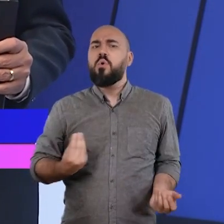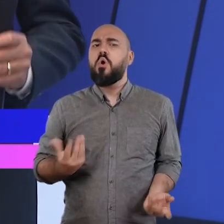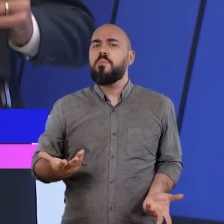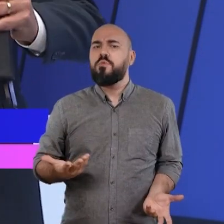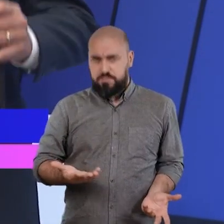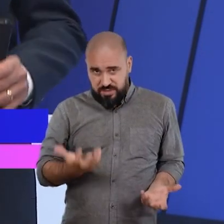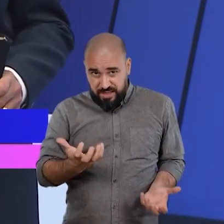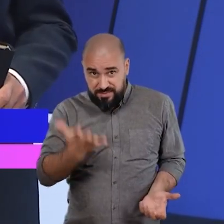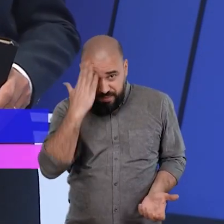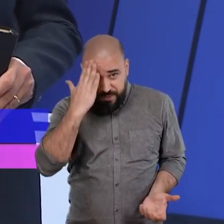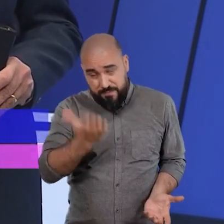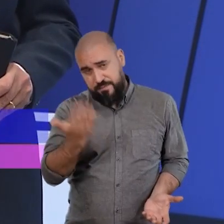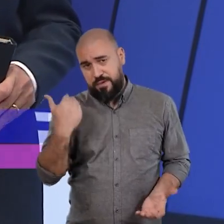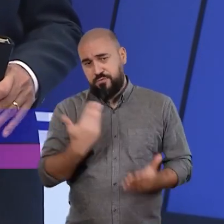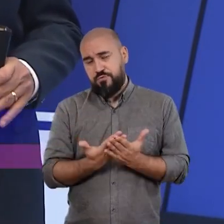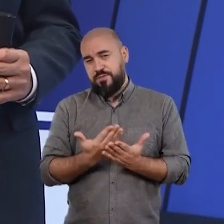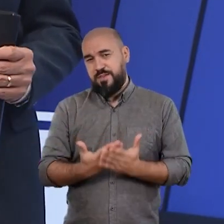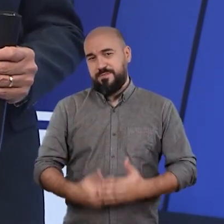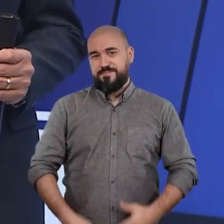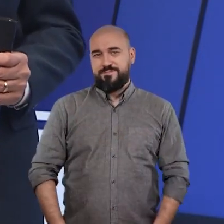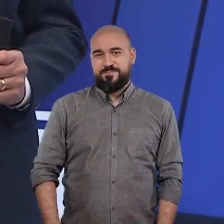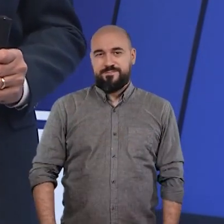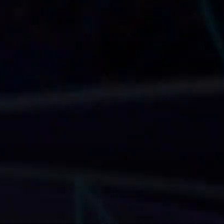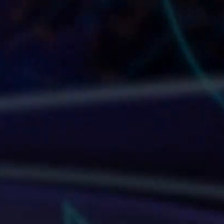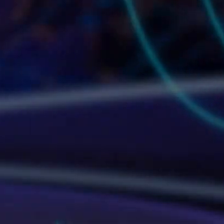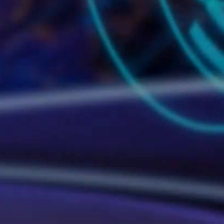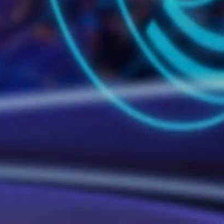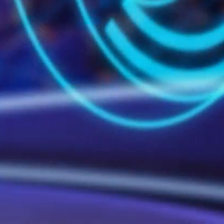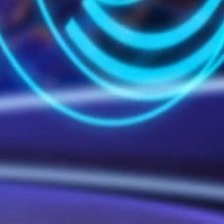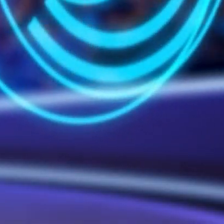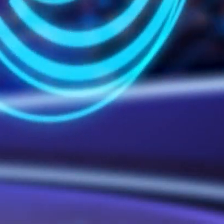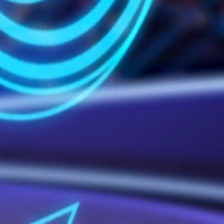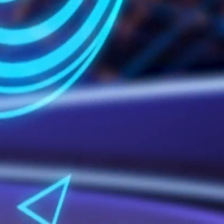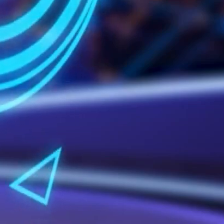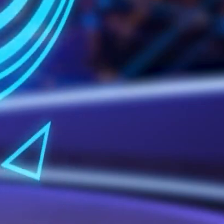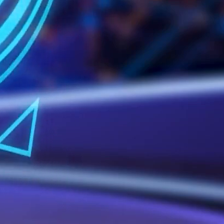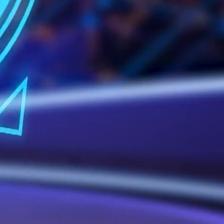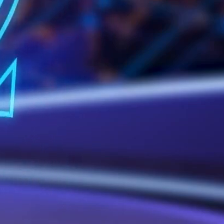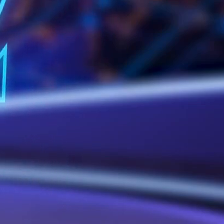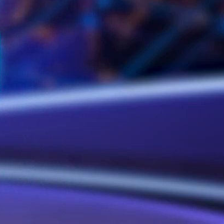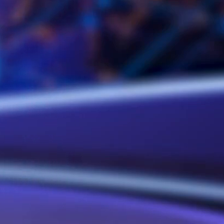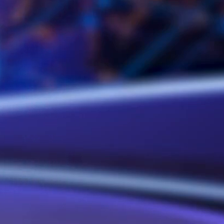saber mais? Fica comigo porque o Arena do Futuro já está no ar.